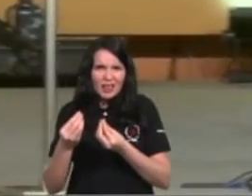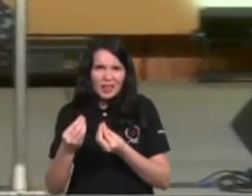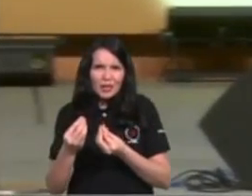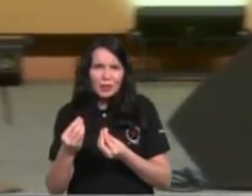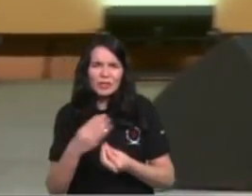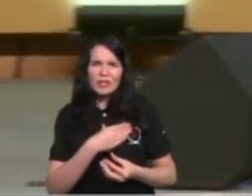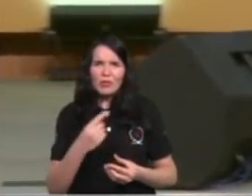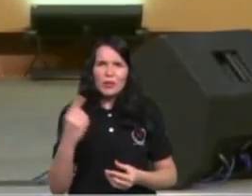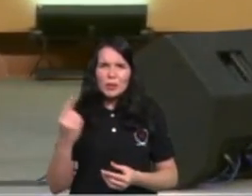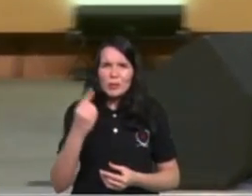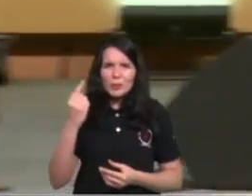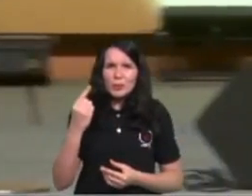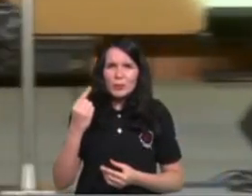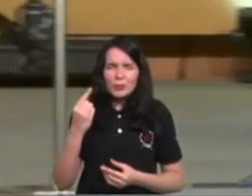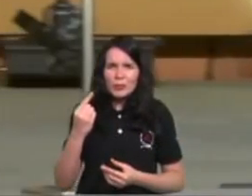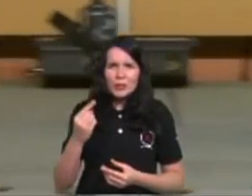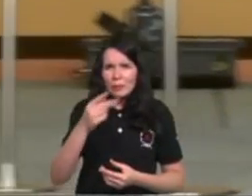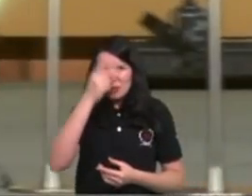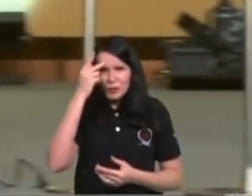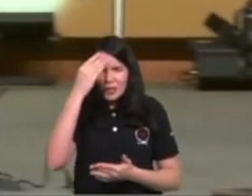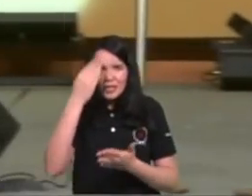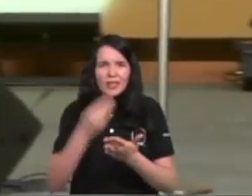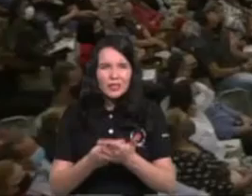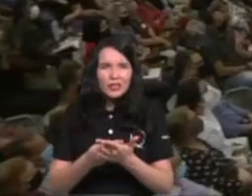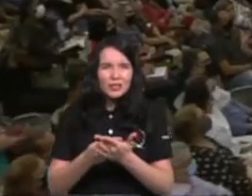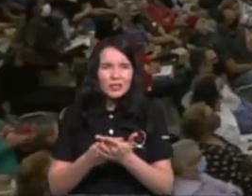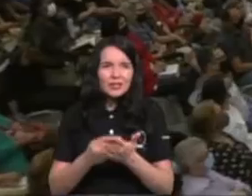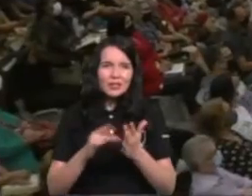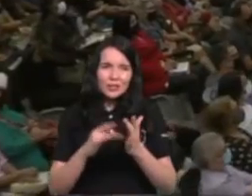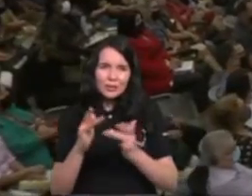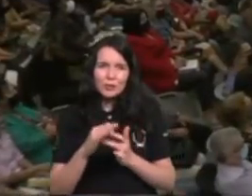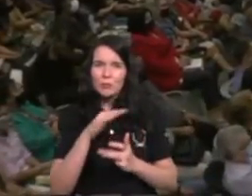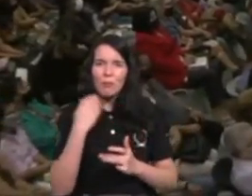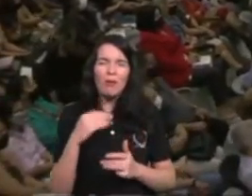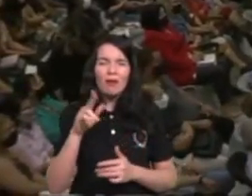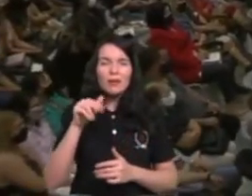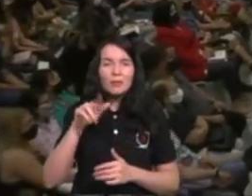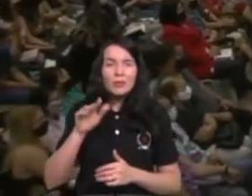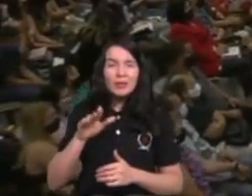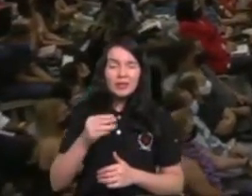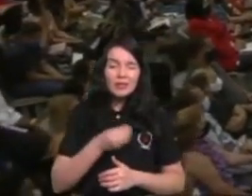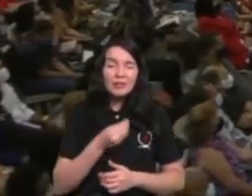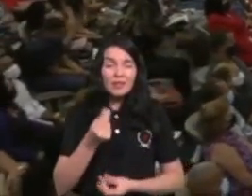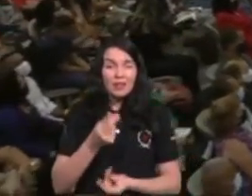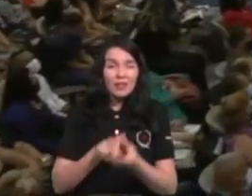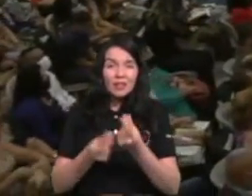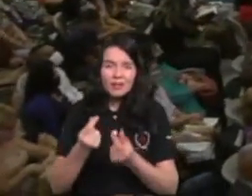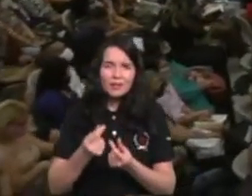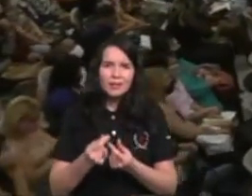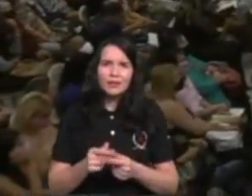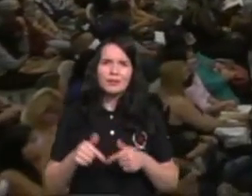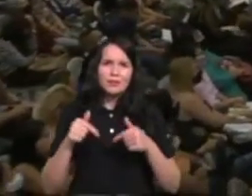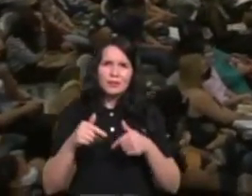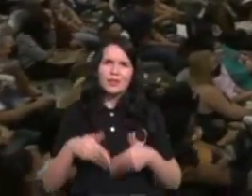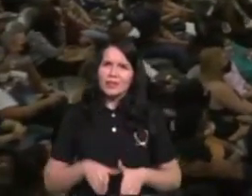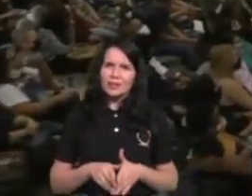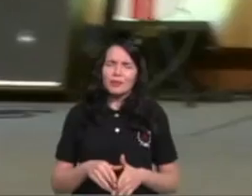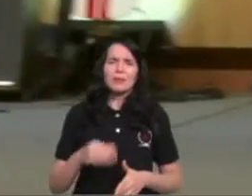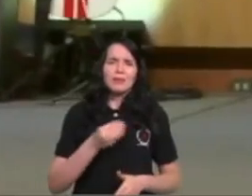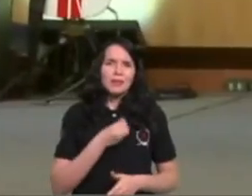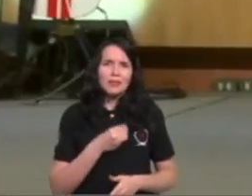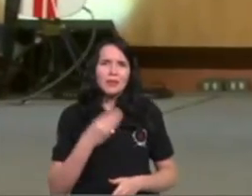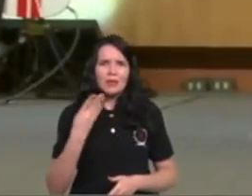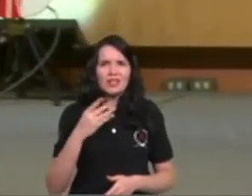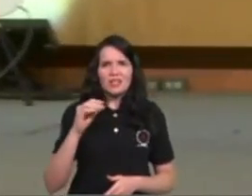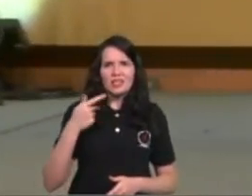unigênito para que todo aquele que nele crê não pereça mas tenha a vida eterna você não foi feito para viver 40 50 60 70